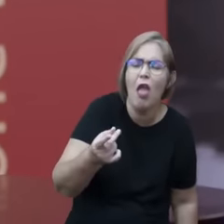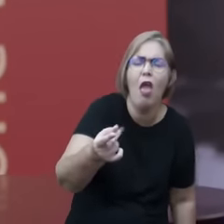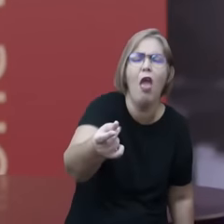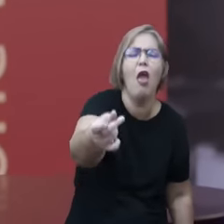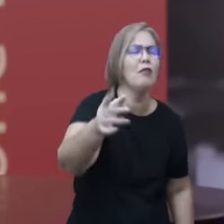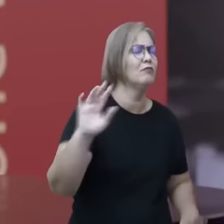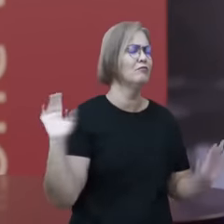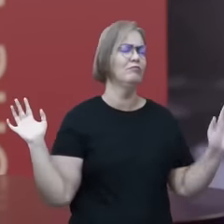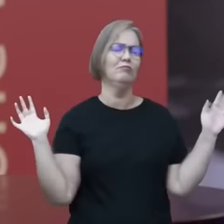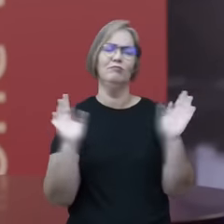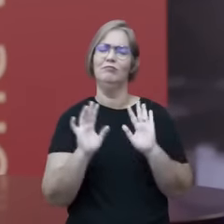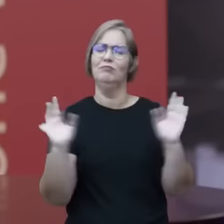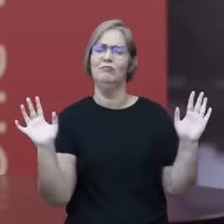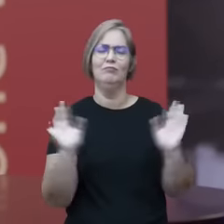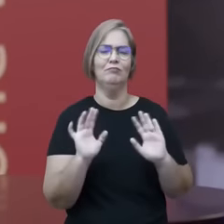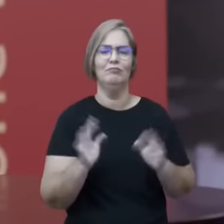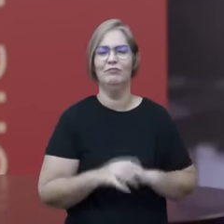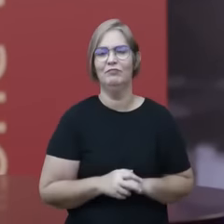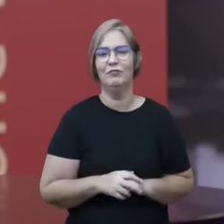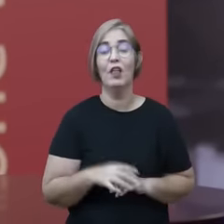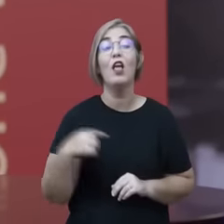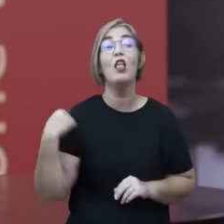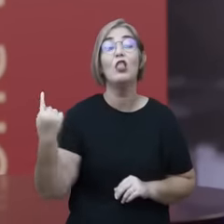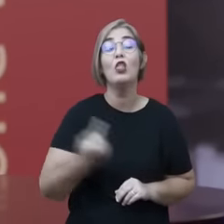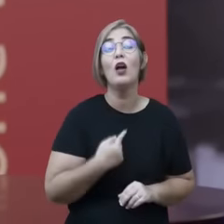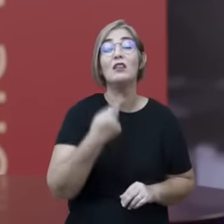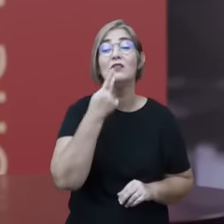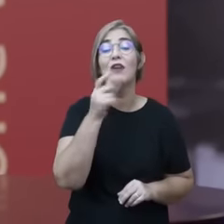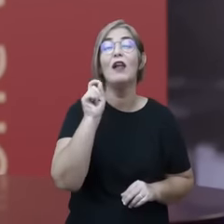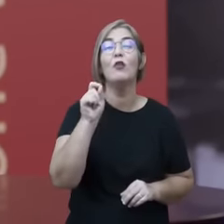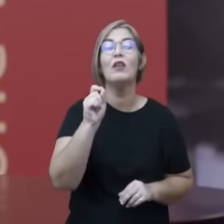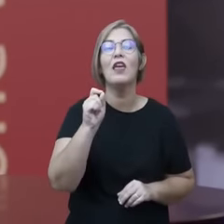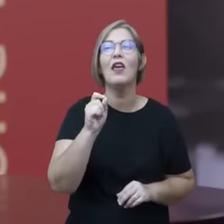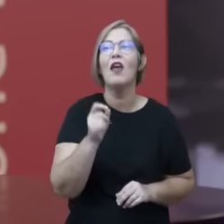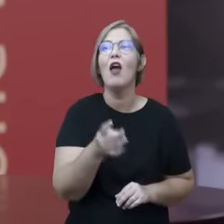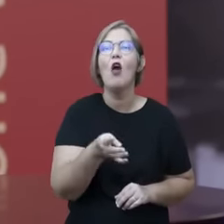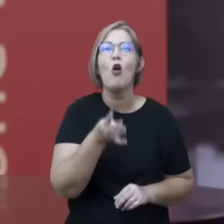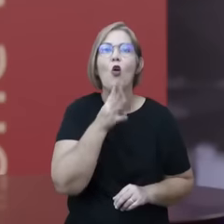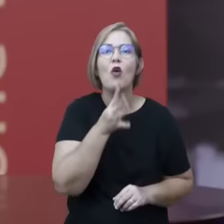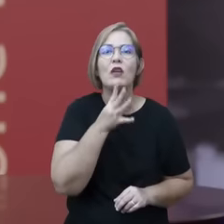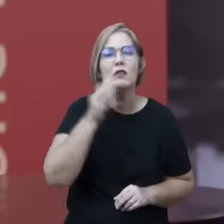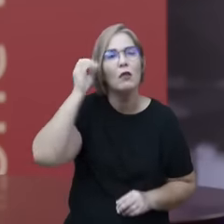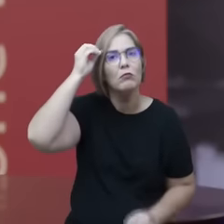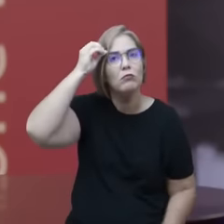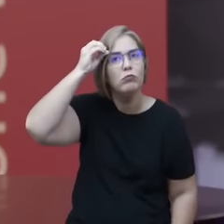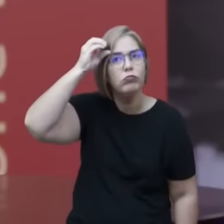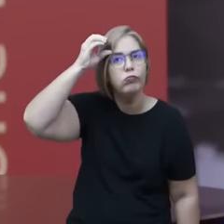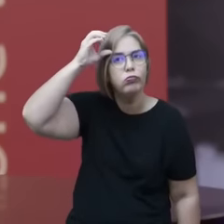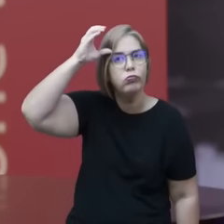Cami então diz que significa, isso significa concretizar